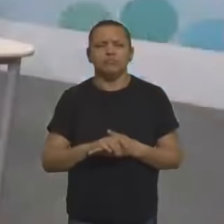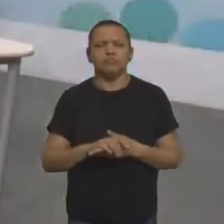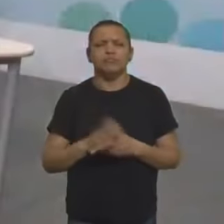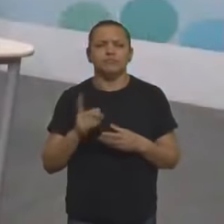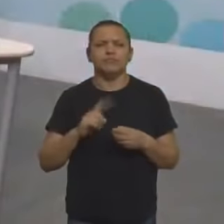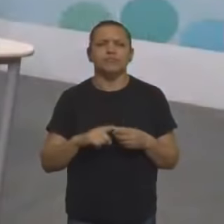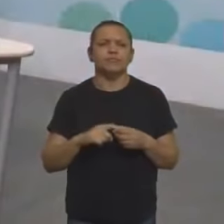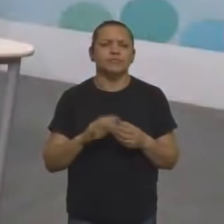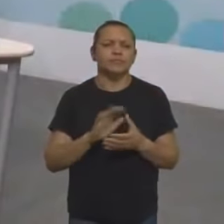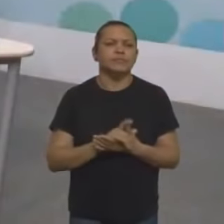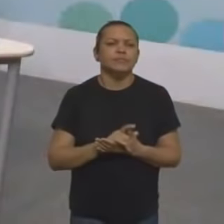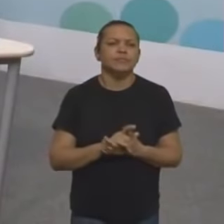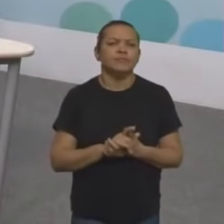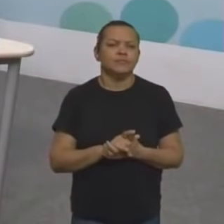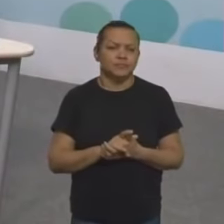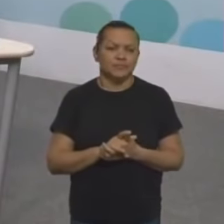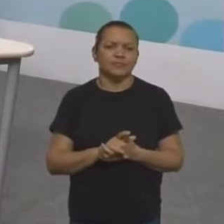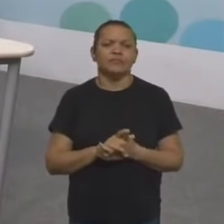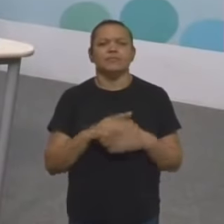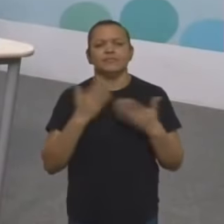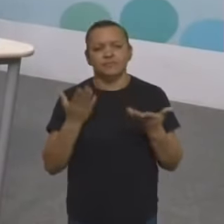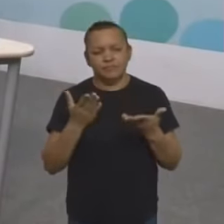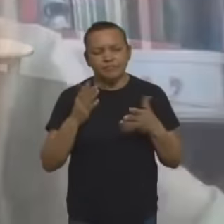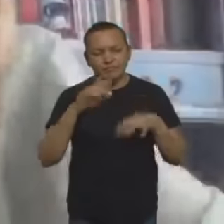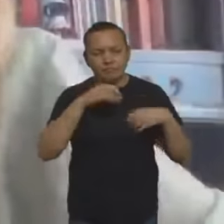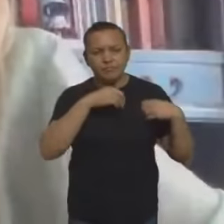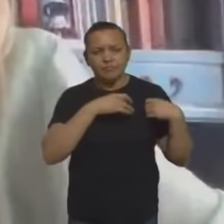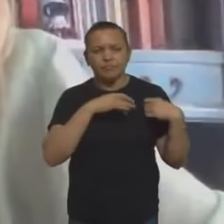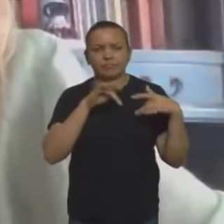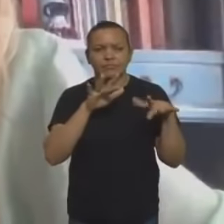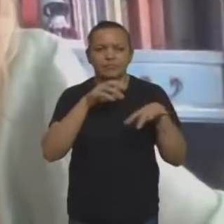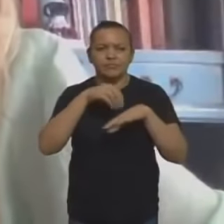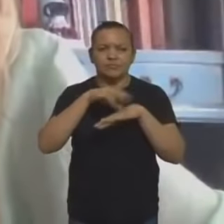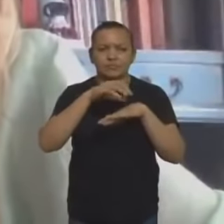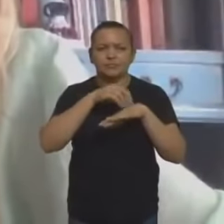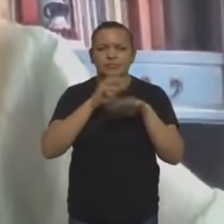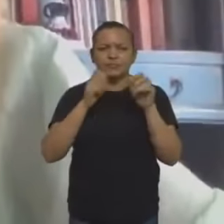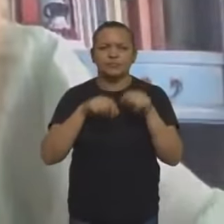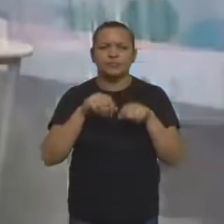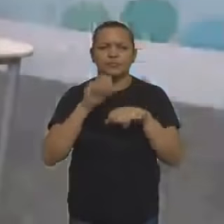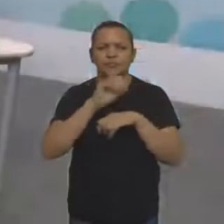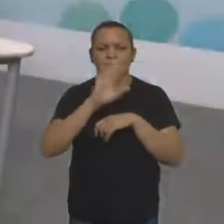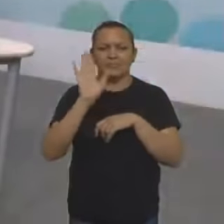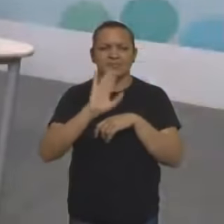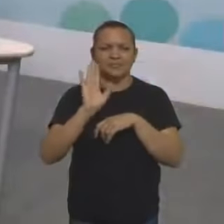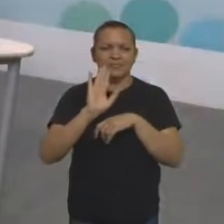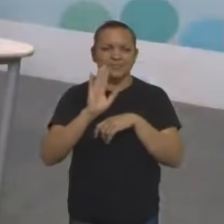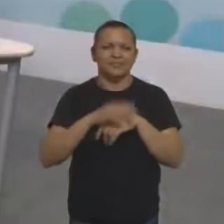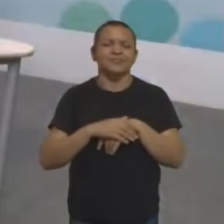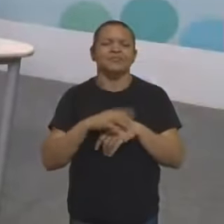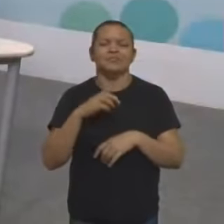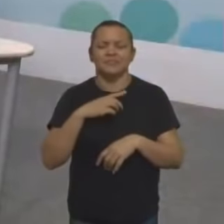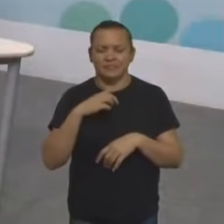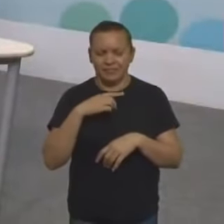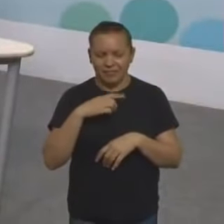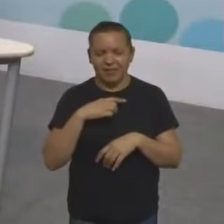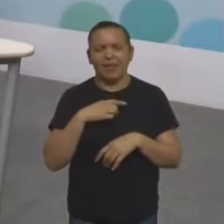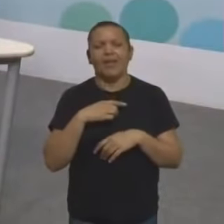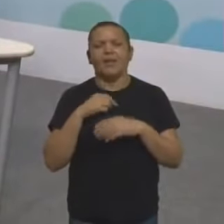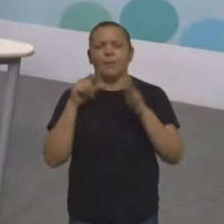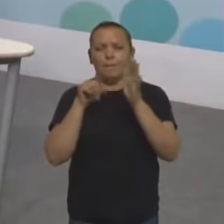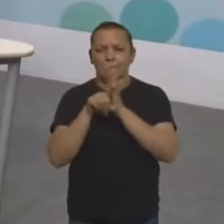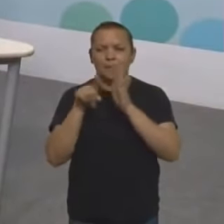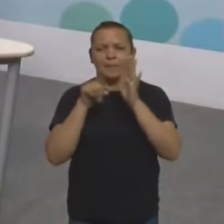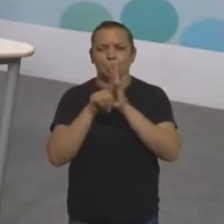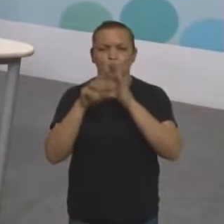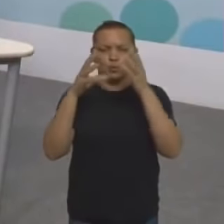E vocês me quiserem mais contribuição, só... Oi, Marcela. Temos sim, temos bastante